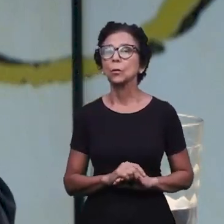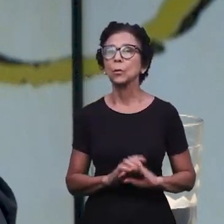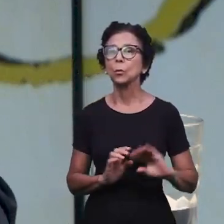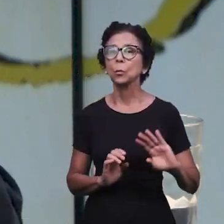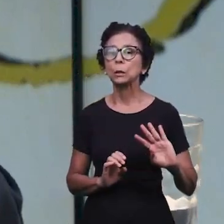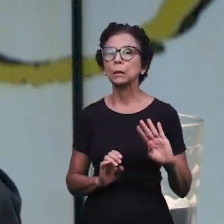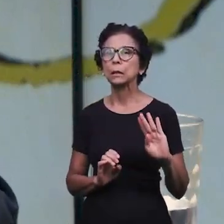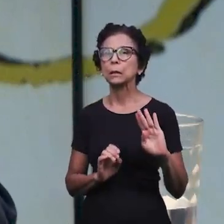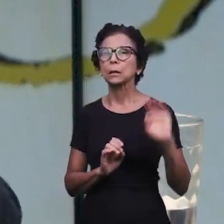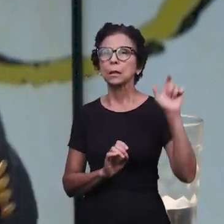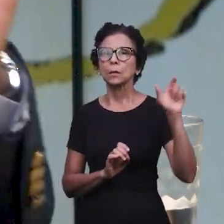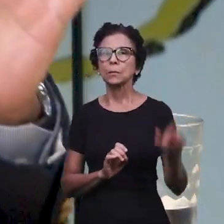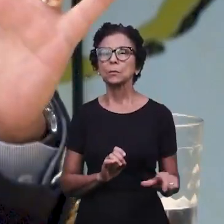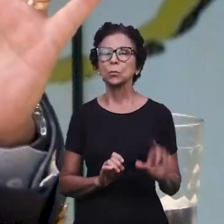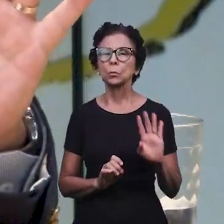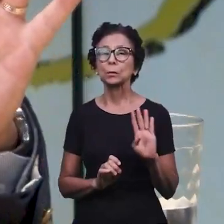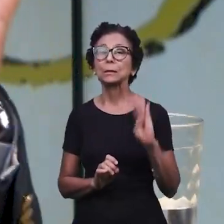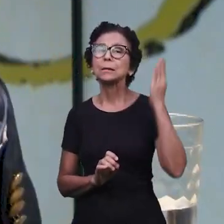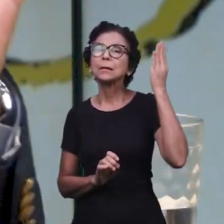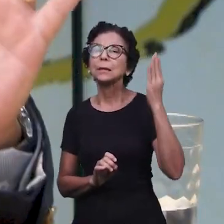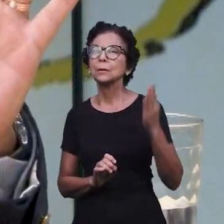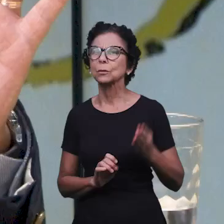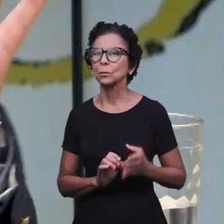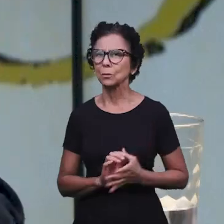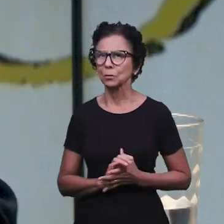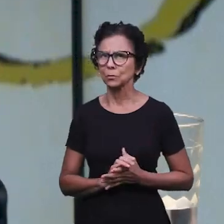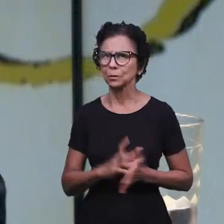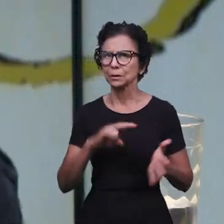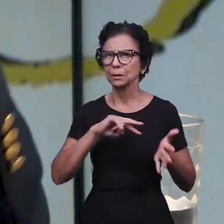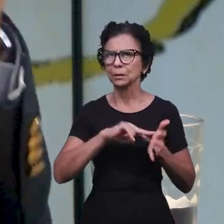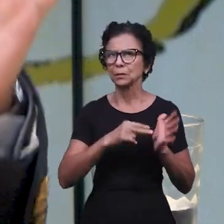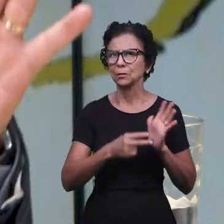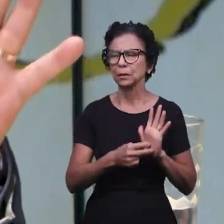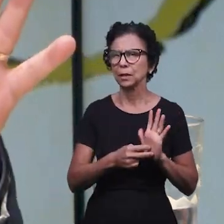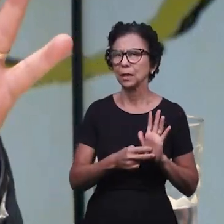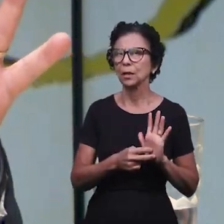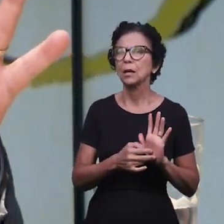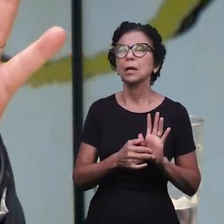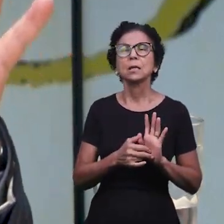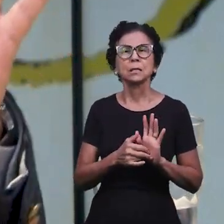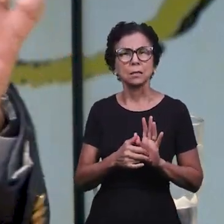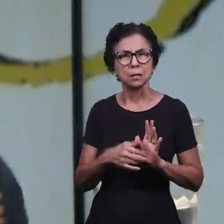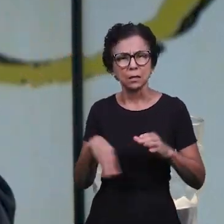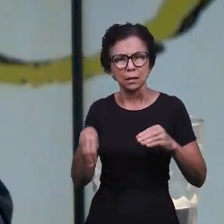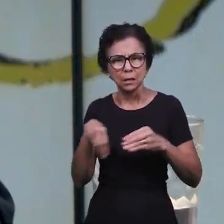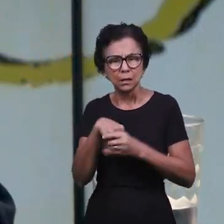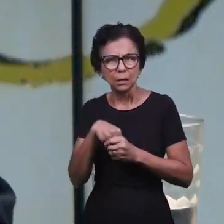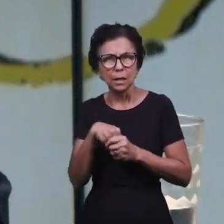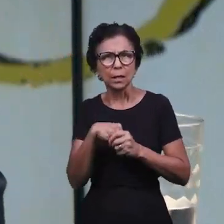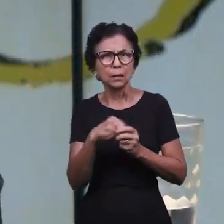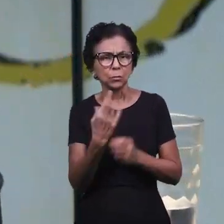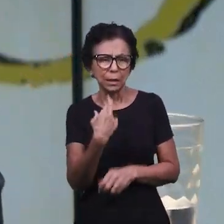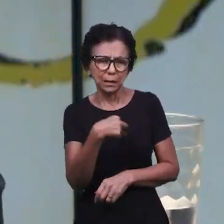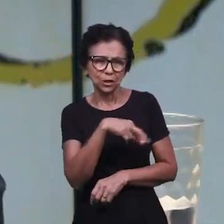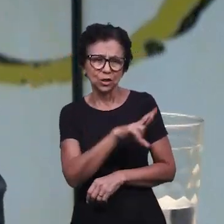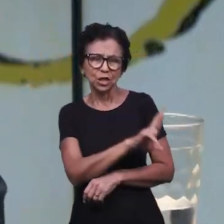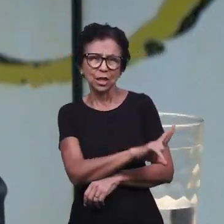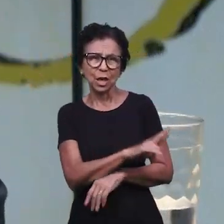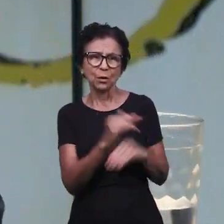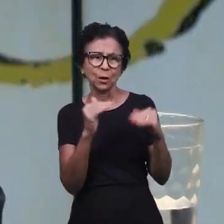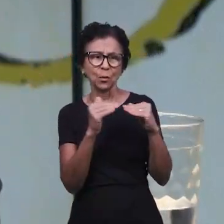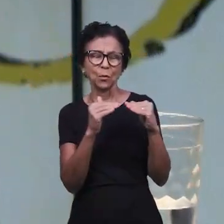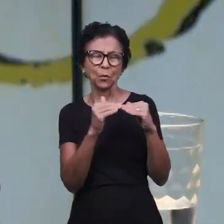bem mancomunado com a religião, os religiosos. Ele tinha um acordo com os religiosos. E o acordo era no sentido de negar a